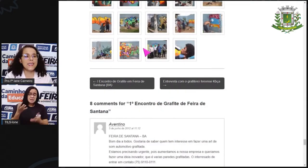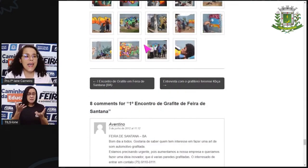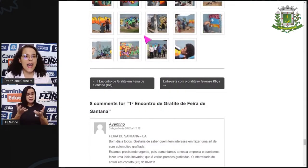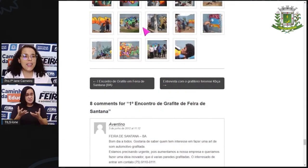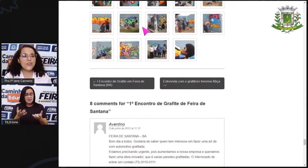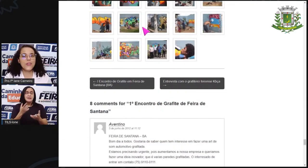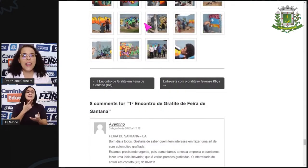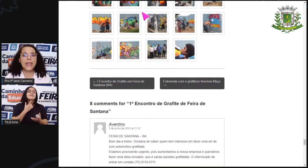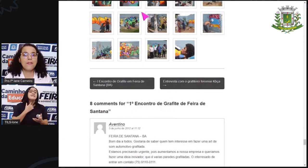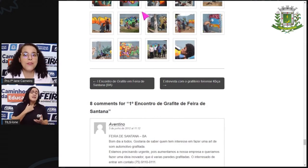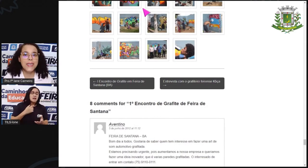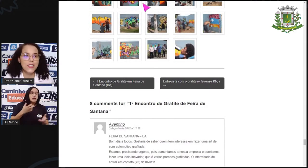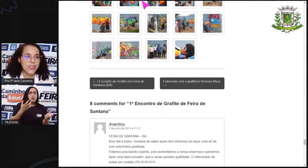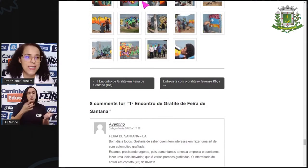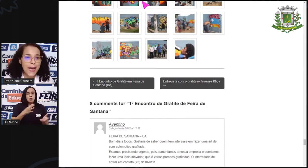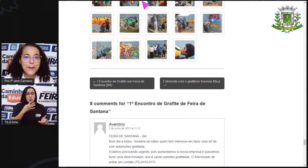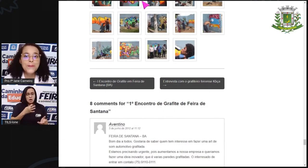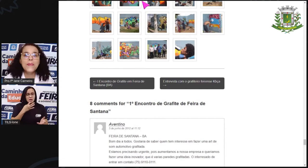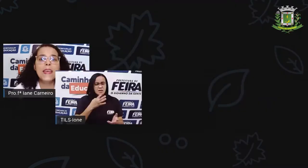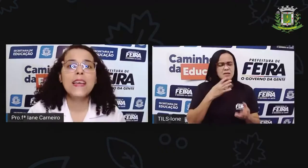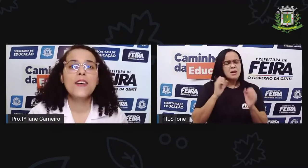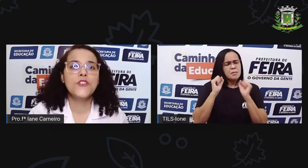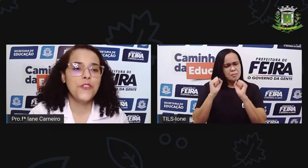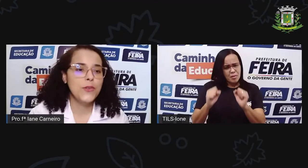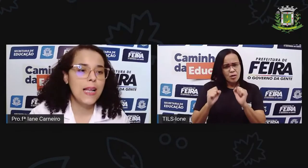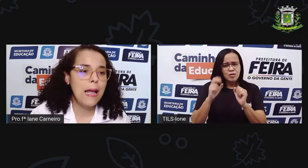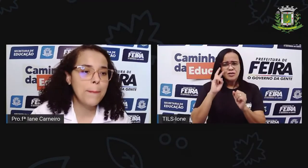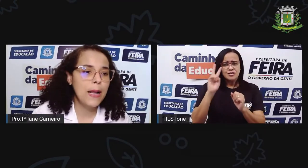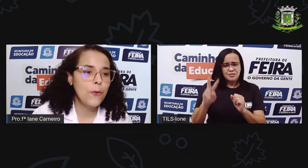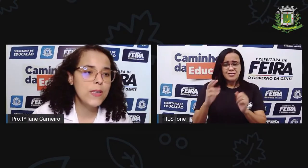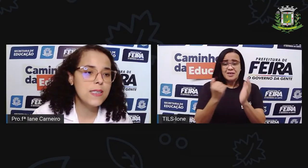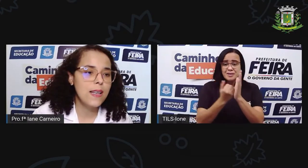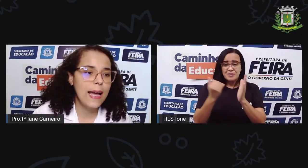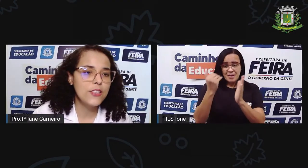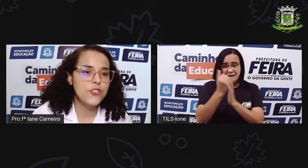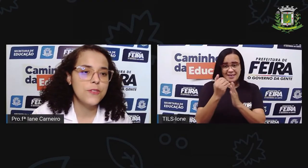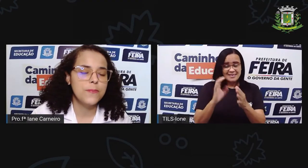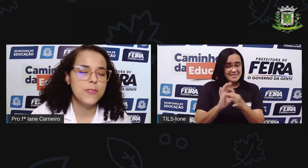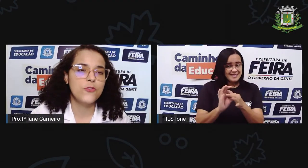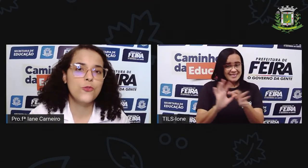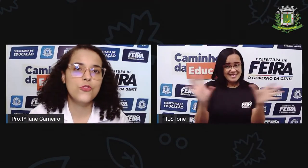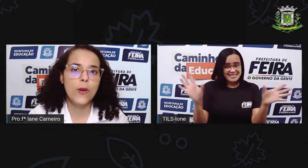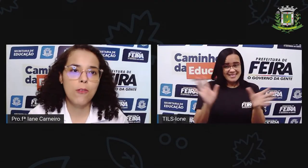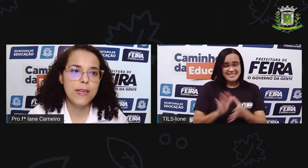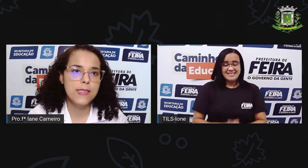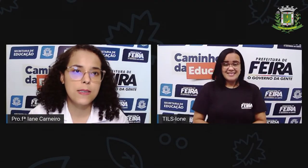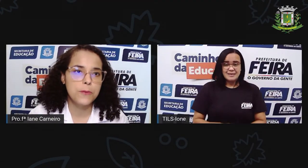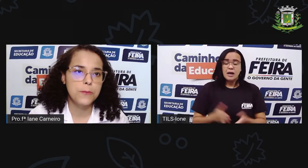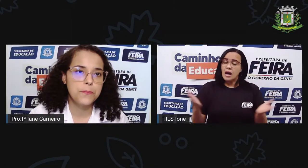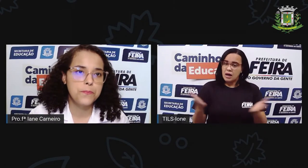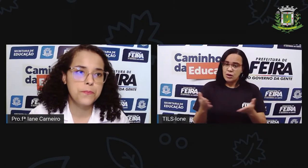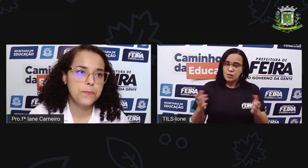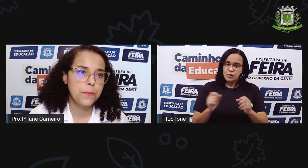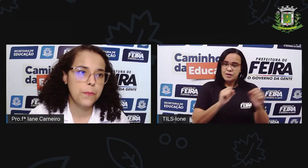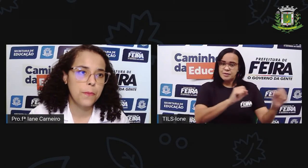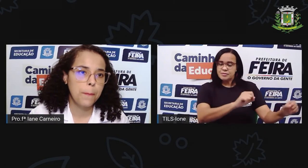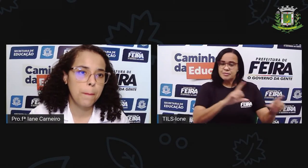dessa arte, fica aí à vontade, tá certo? Deixa eu voltar lá para o slide. A gente continuar conversando.